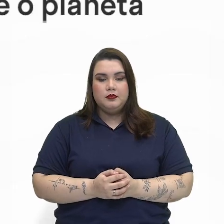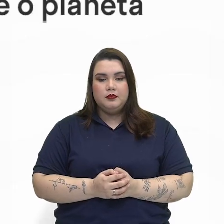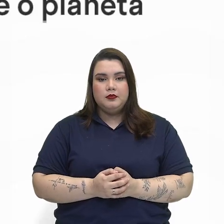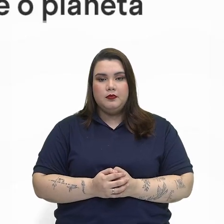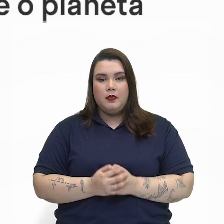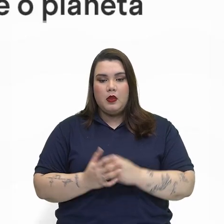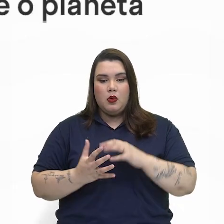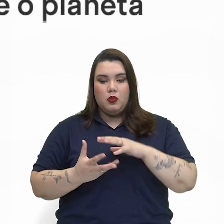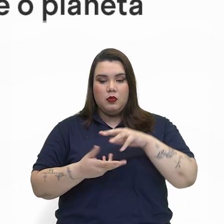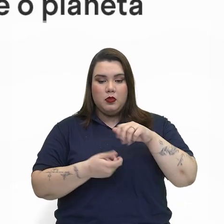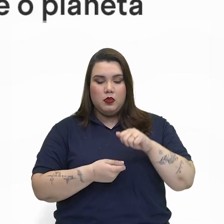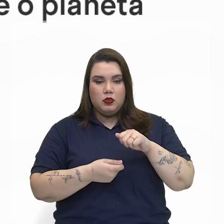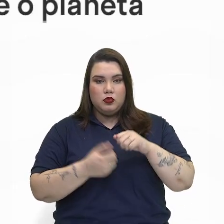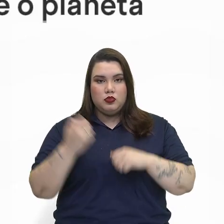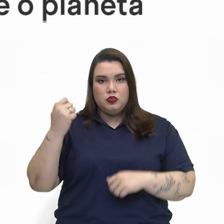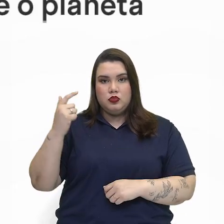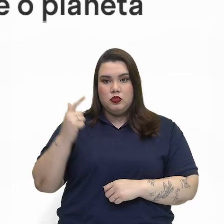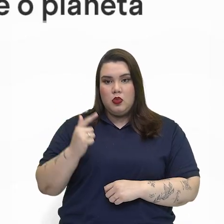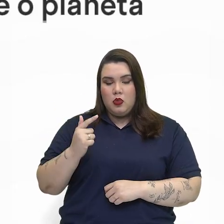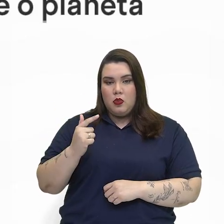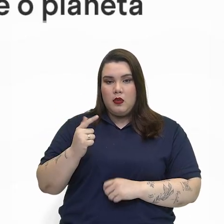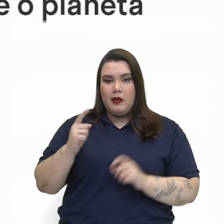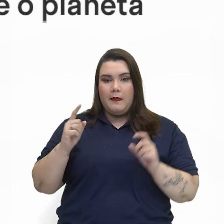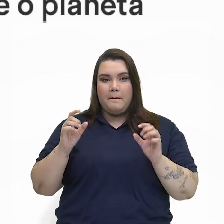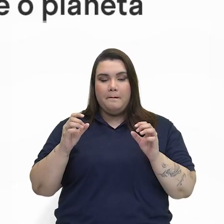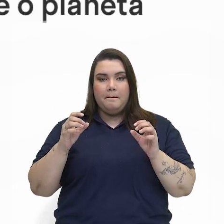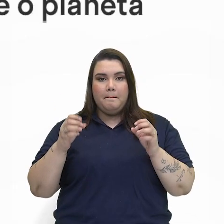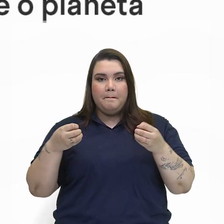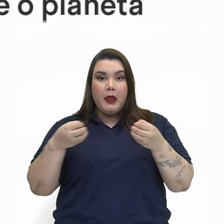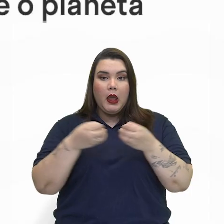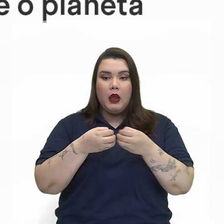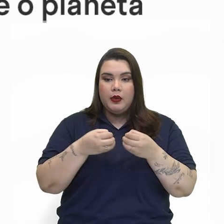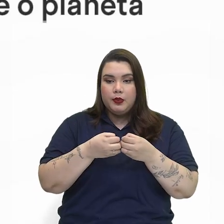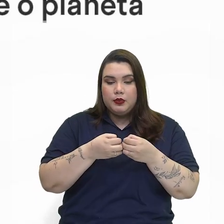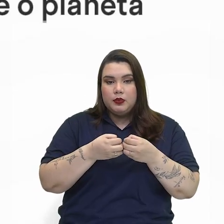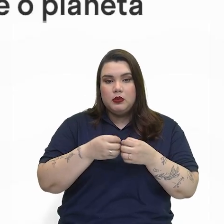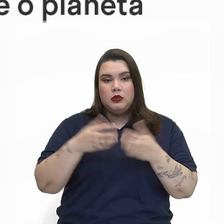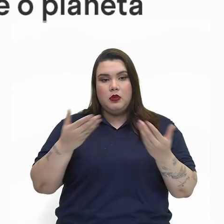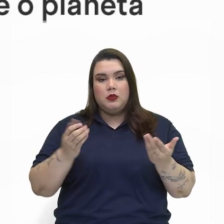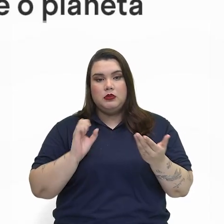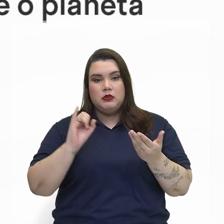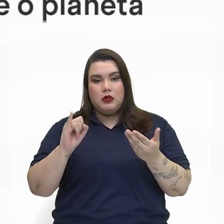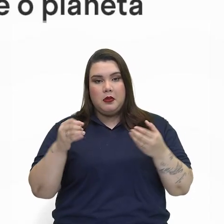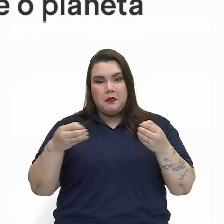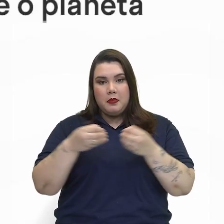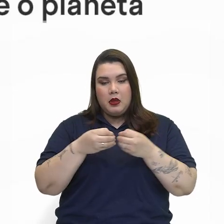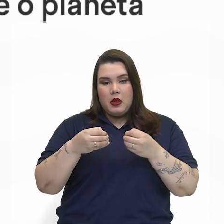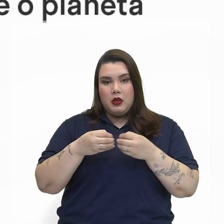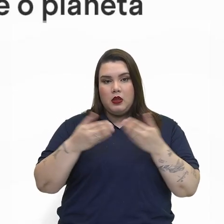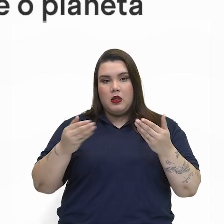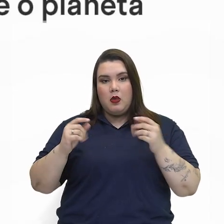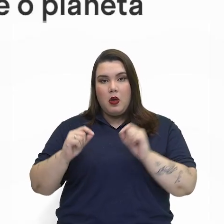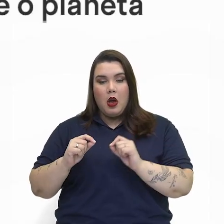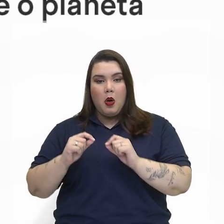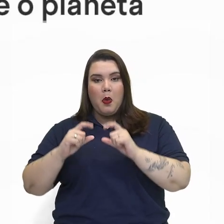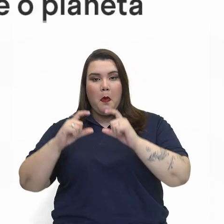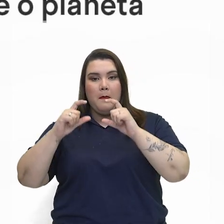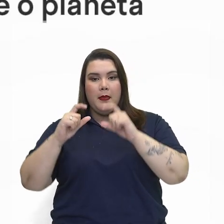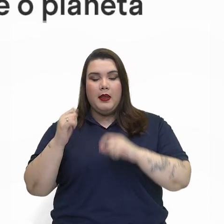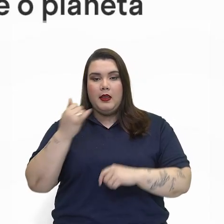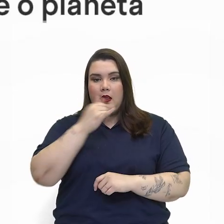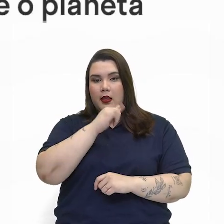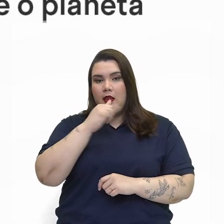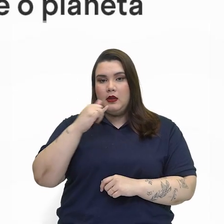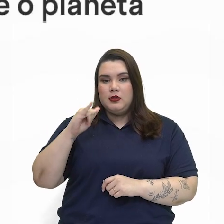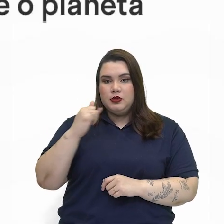o planeta e o Sol é menor. E aí, como a distância é menor, aumenta a energia gravitacional,